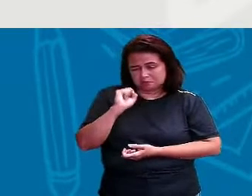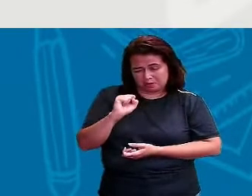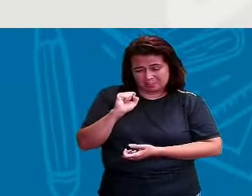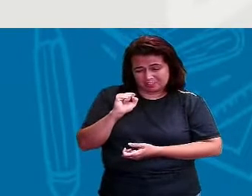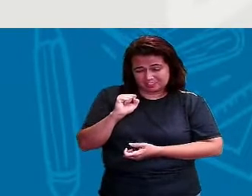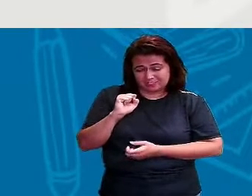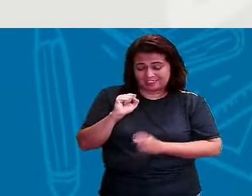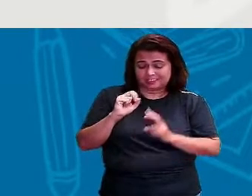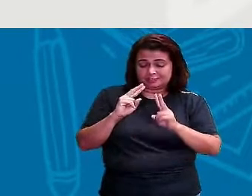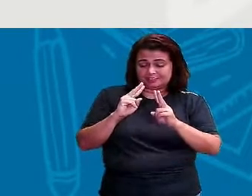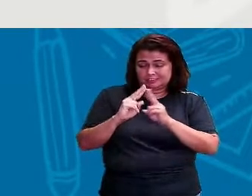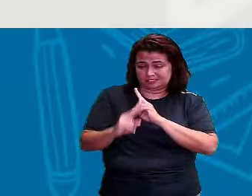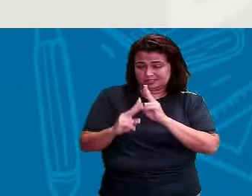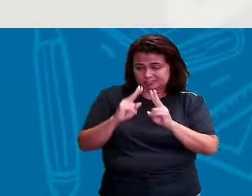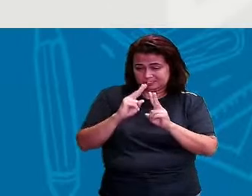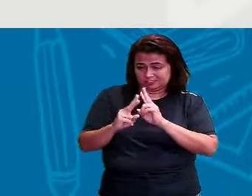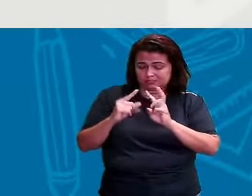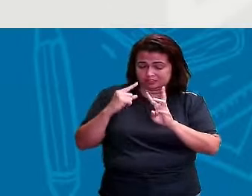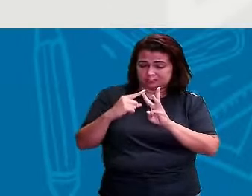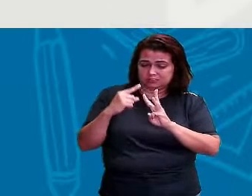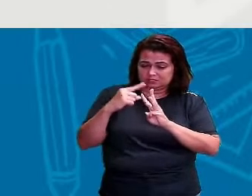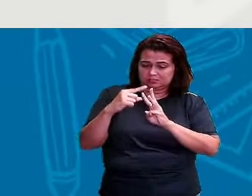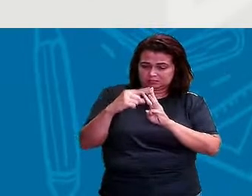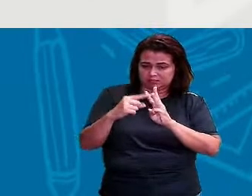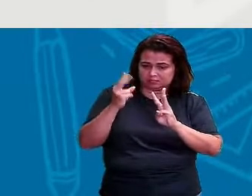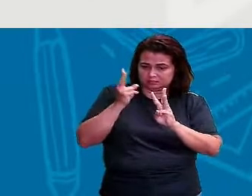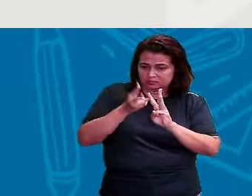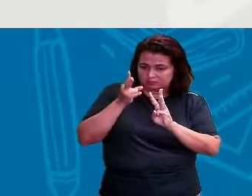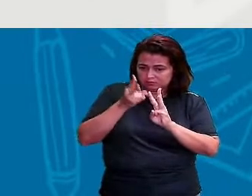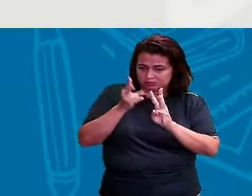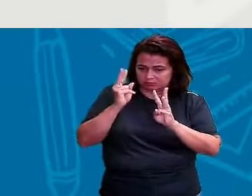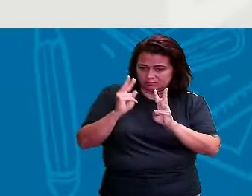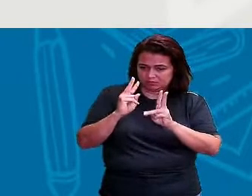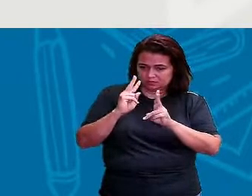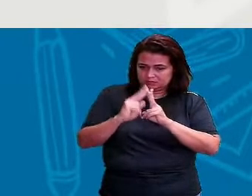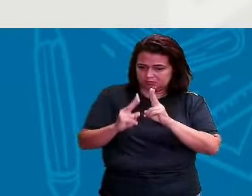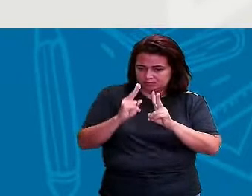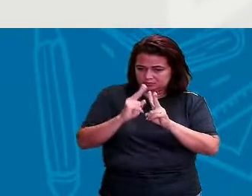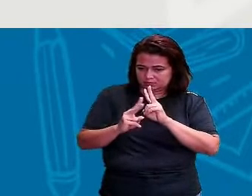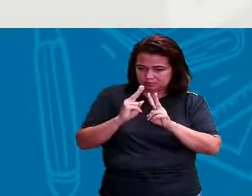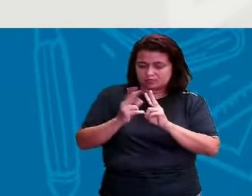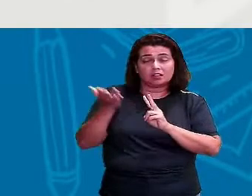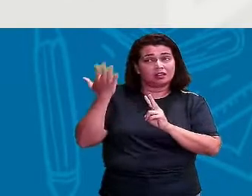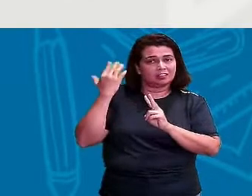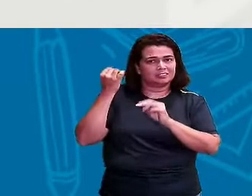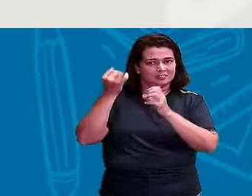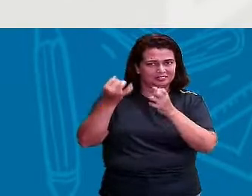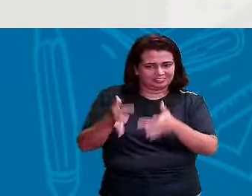3 números ímpares seguidos. E aí, quem é que lembra? Isso a gente já falou no comecinho, hein?